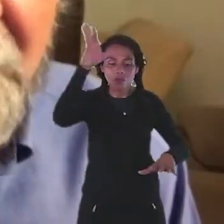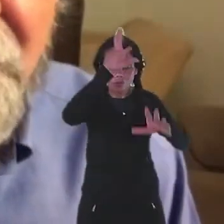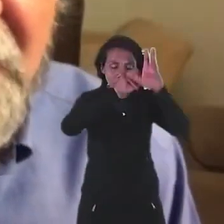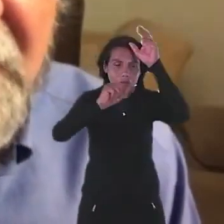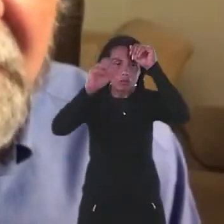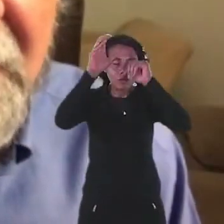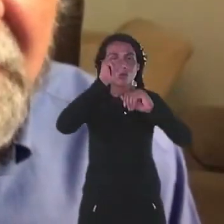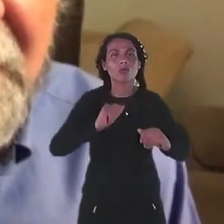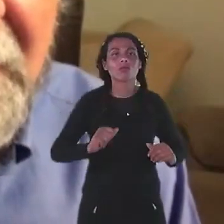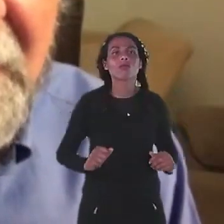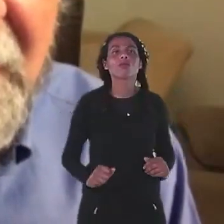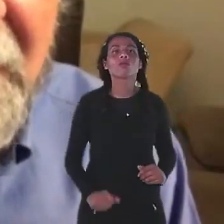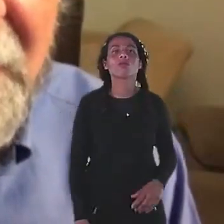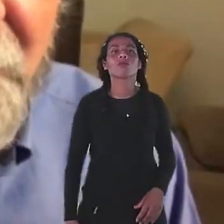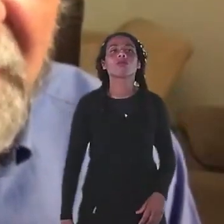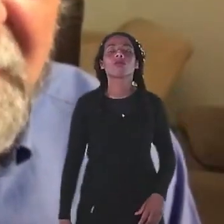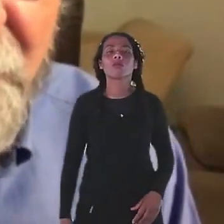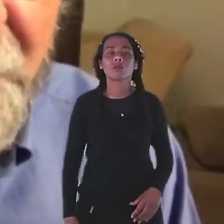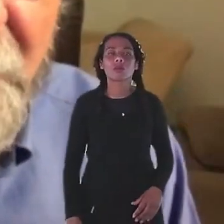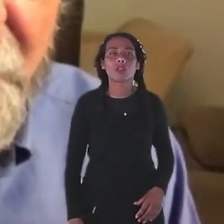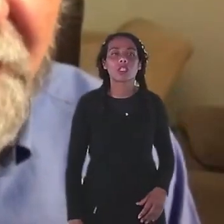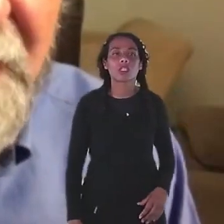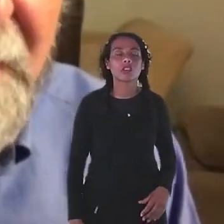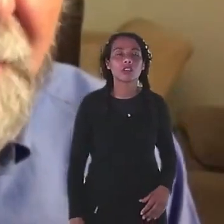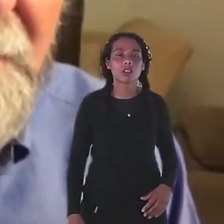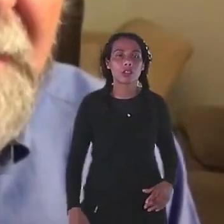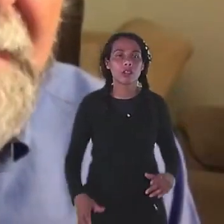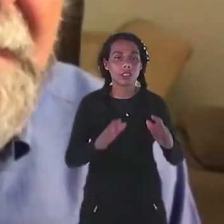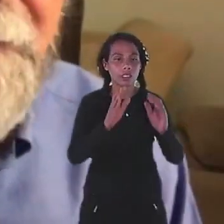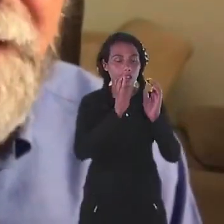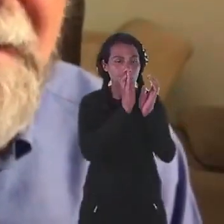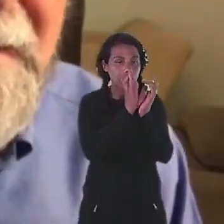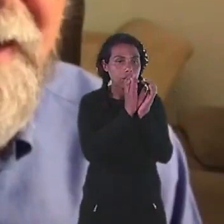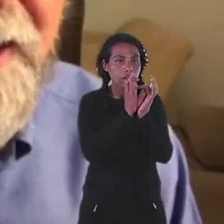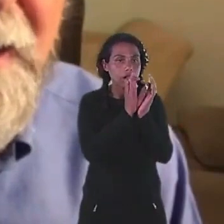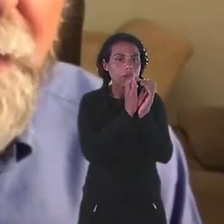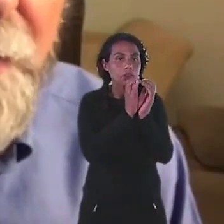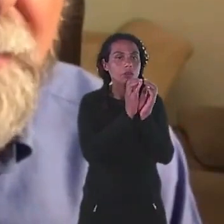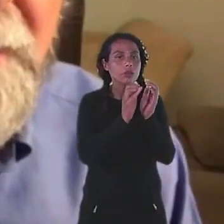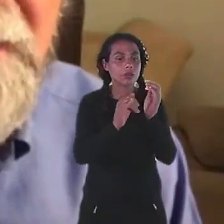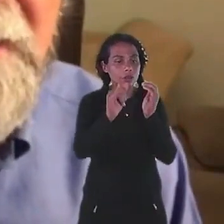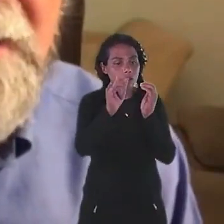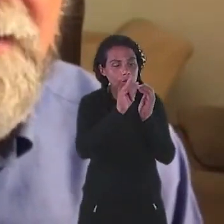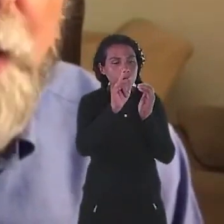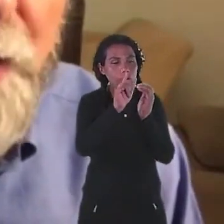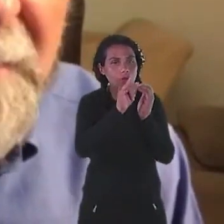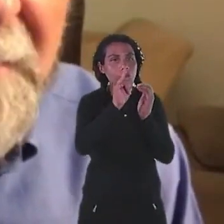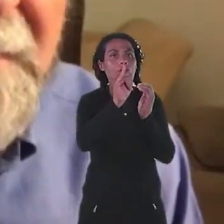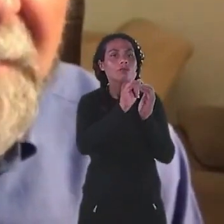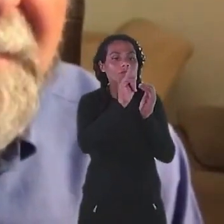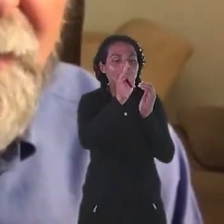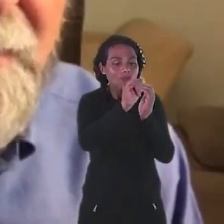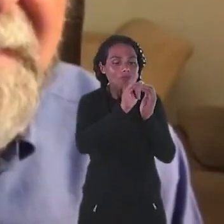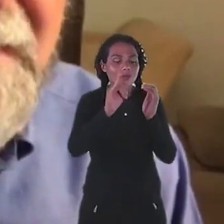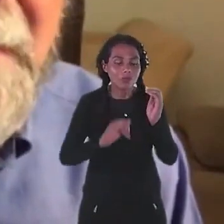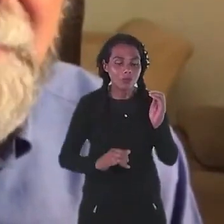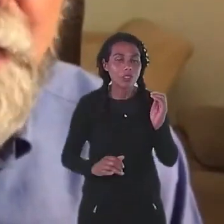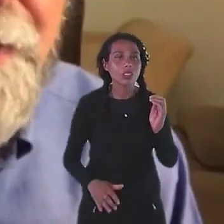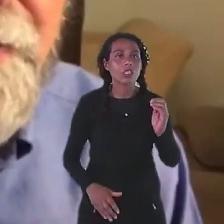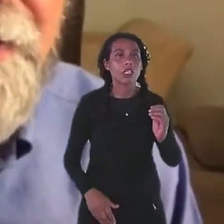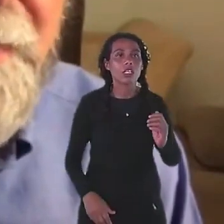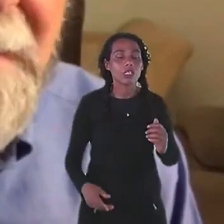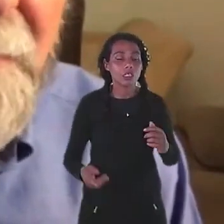esse é o cérebro que a natureza nos concedeu e foi ele que gerou todo